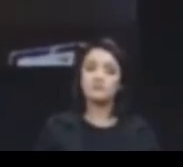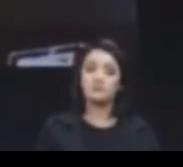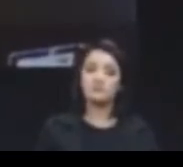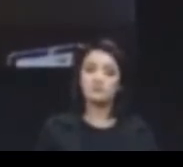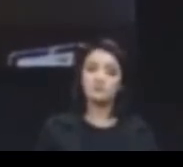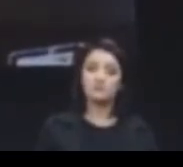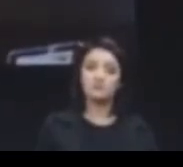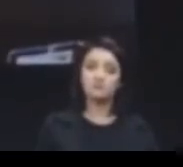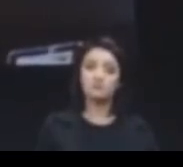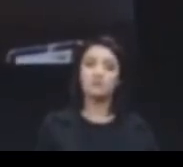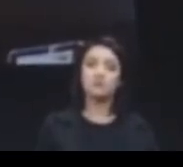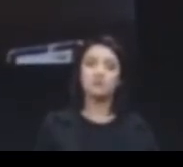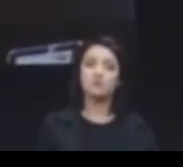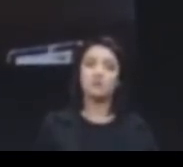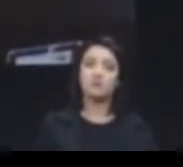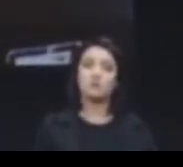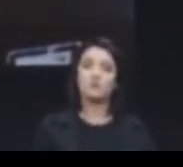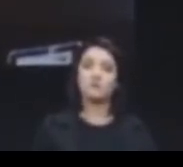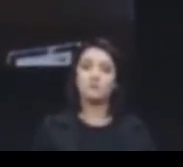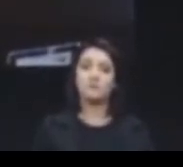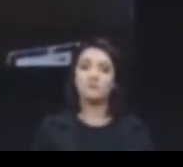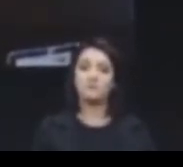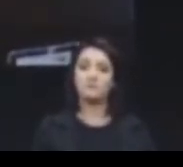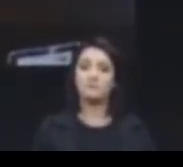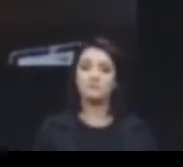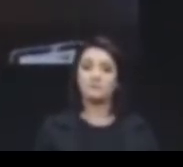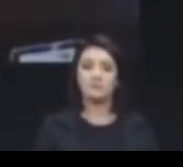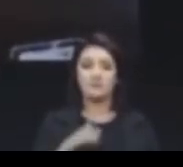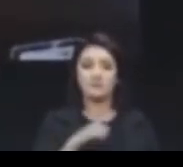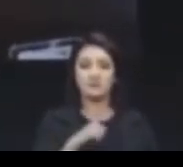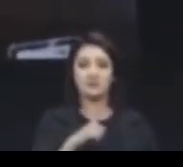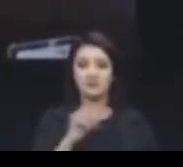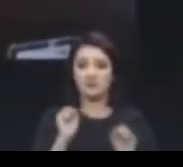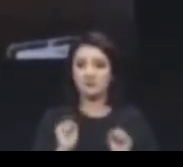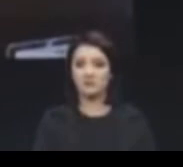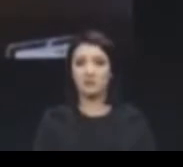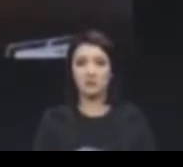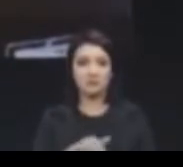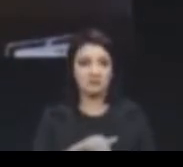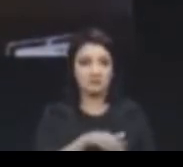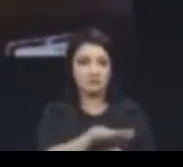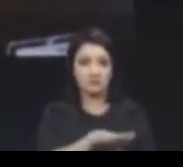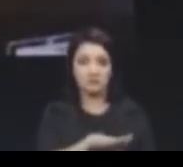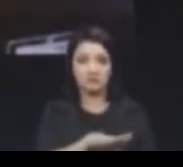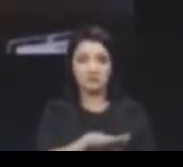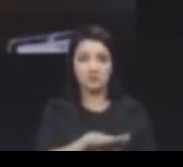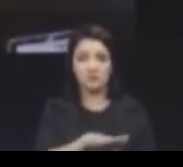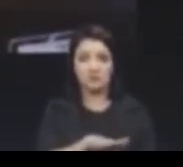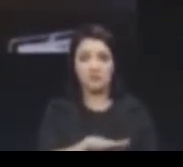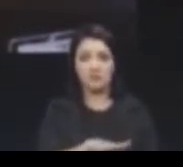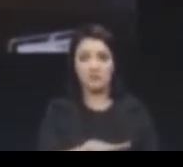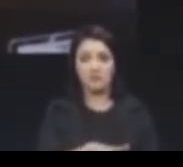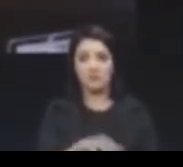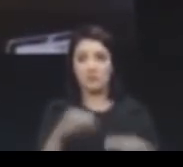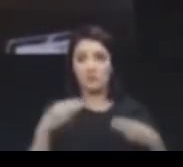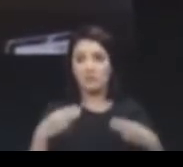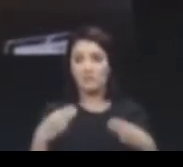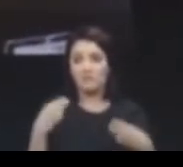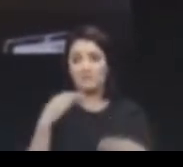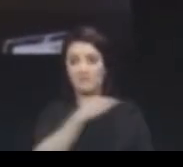de poderes, inclusive, para exonerar o seu ministro da Saúde.